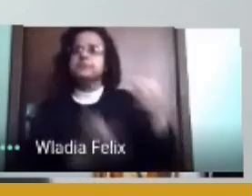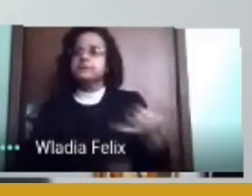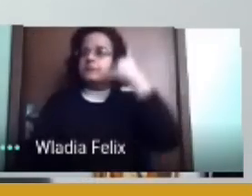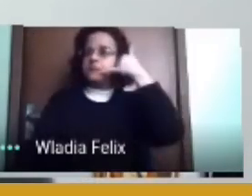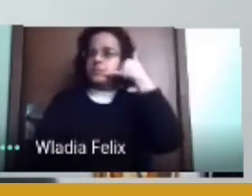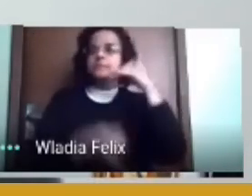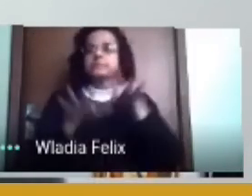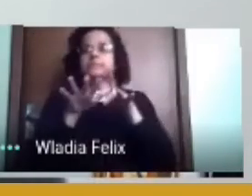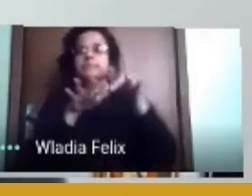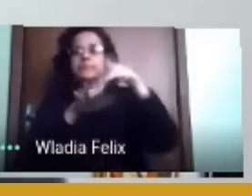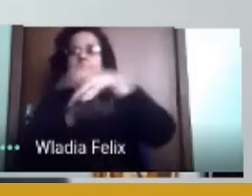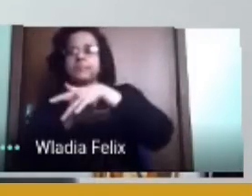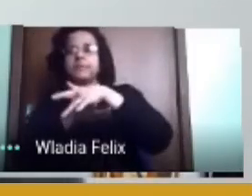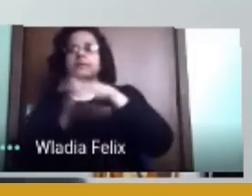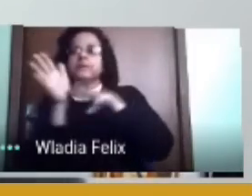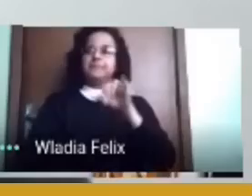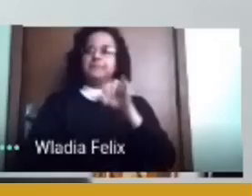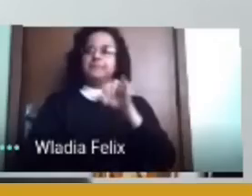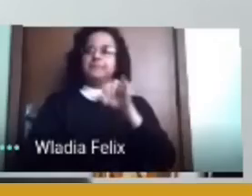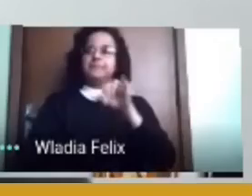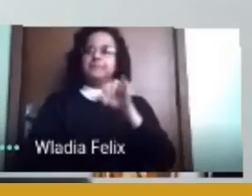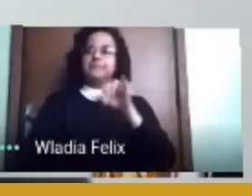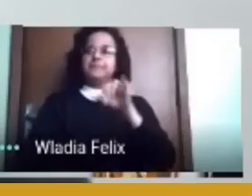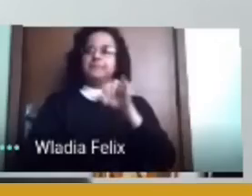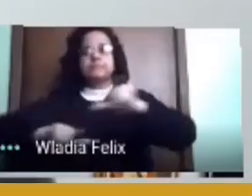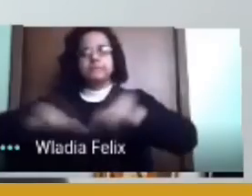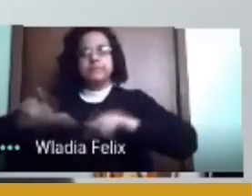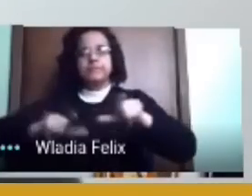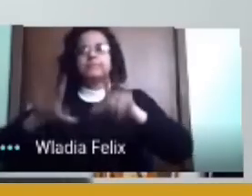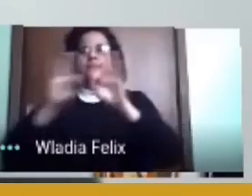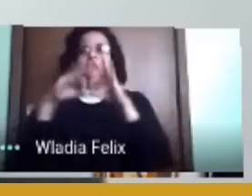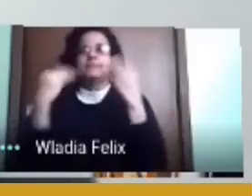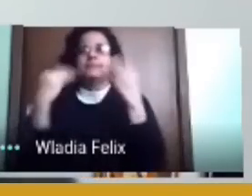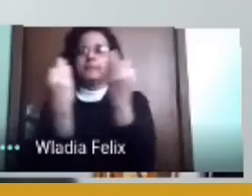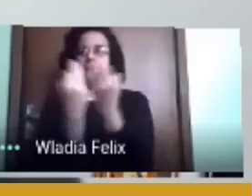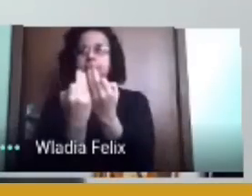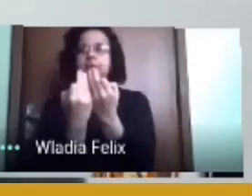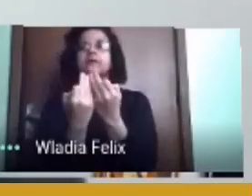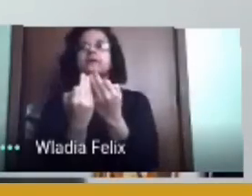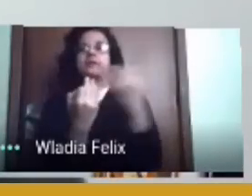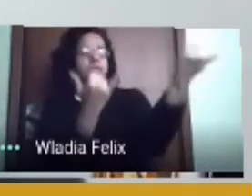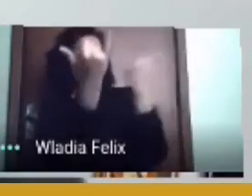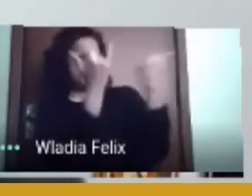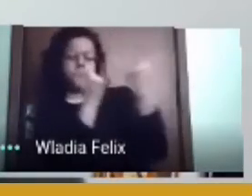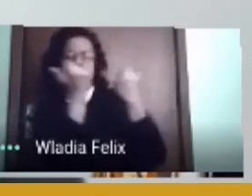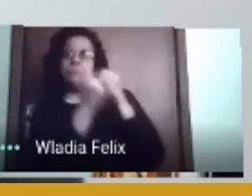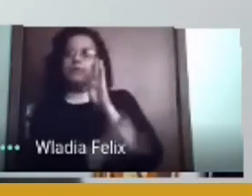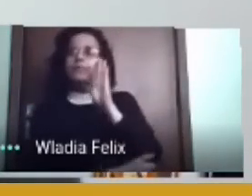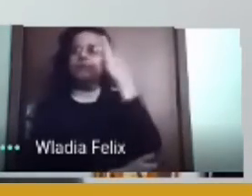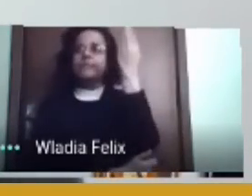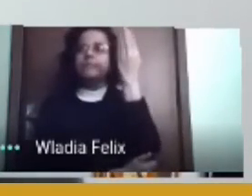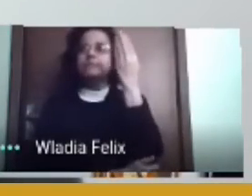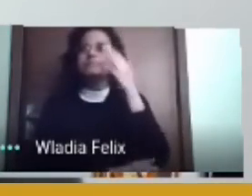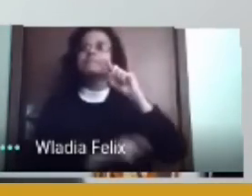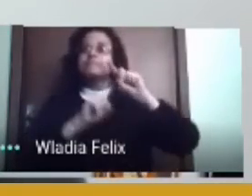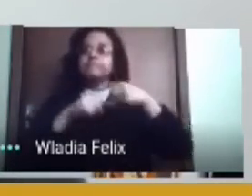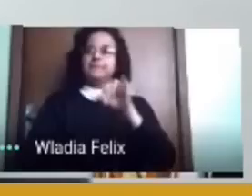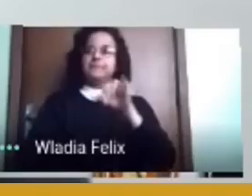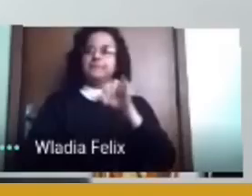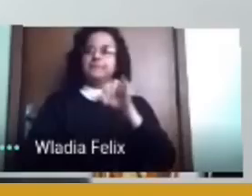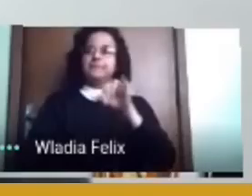trabalho, dos amigos, notícias falsas sobre a educação sexual, né? Recentemente, nós